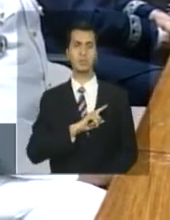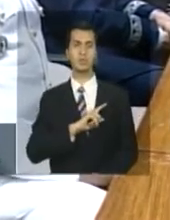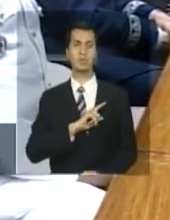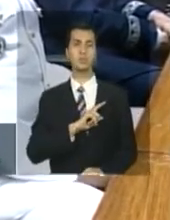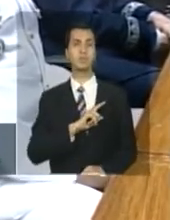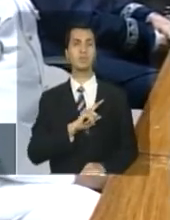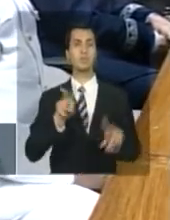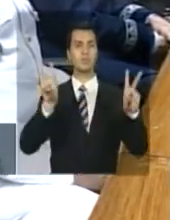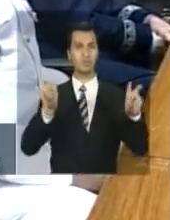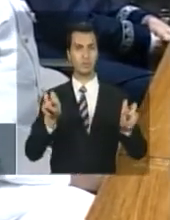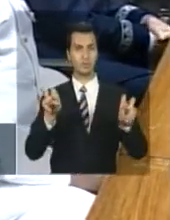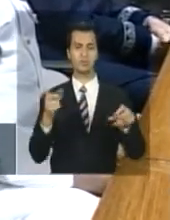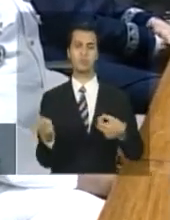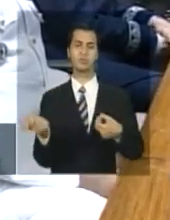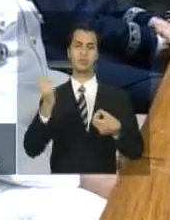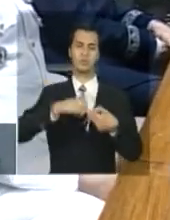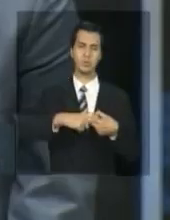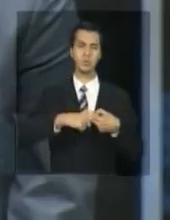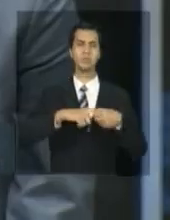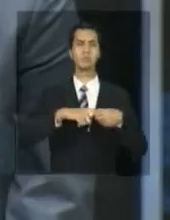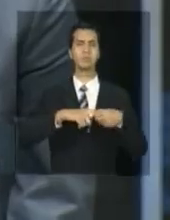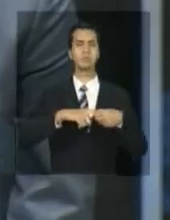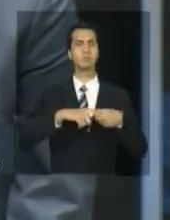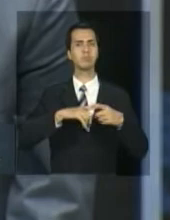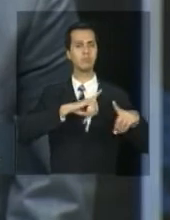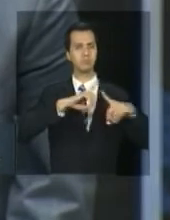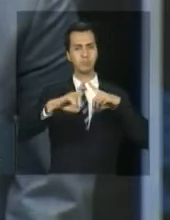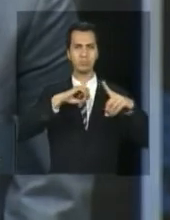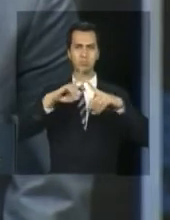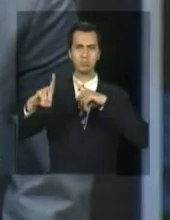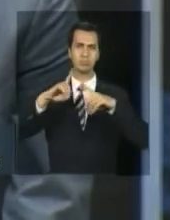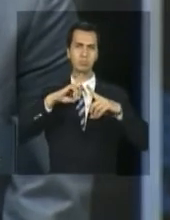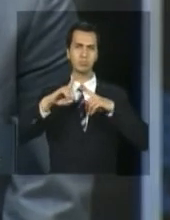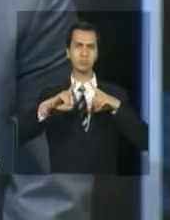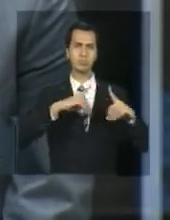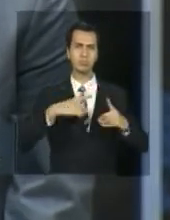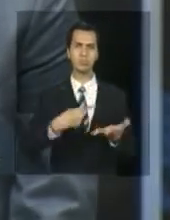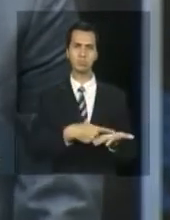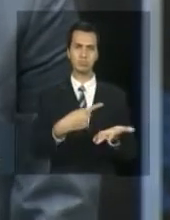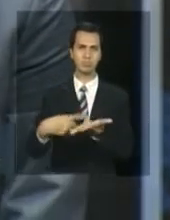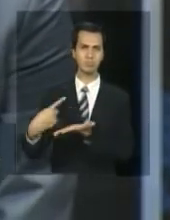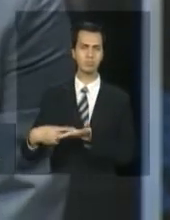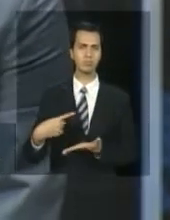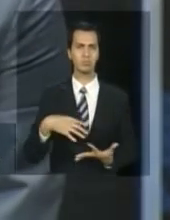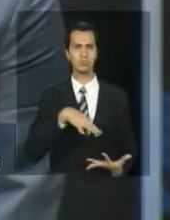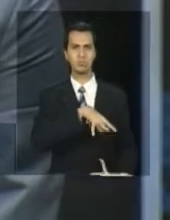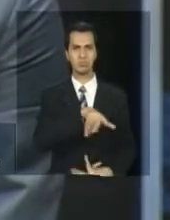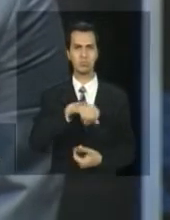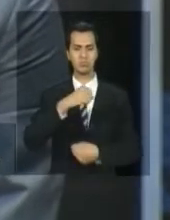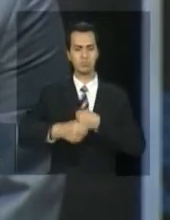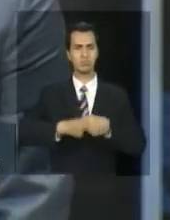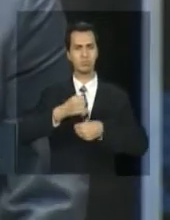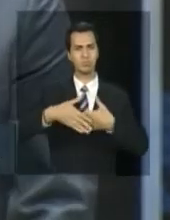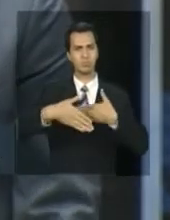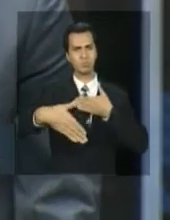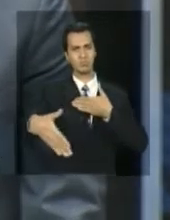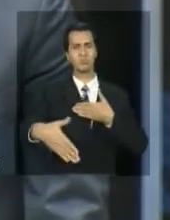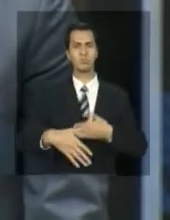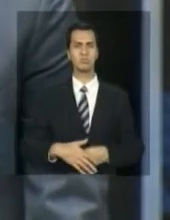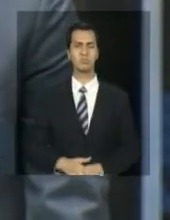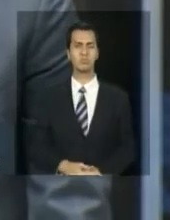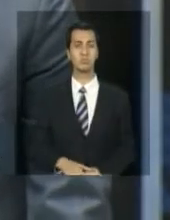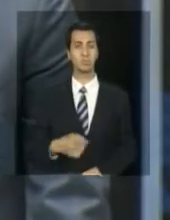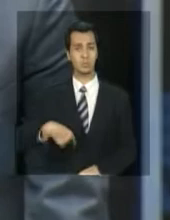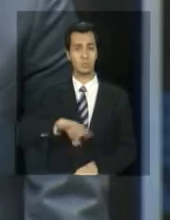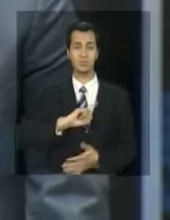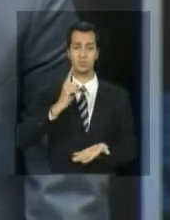recolocarmos o tema do desenvolvimento no centro da agenda internacional para os próximos anos e